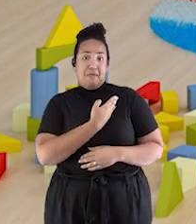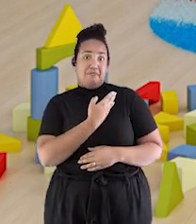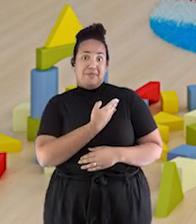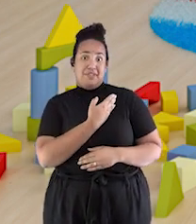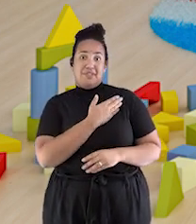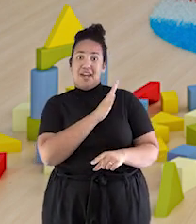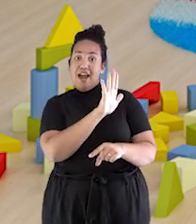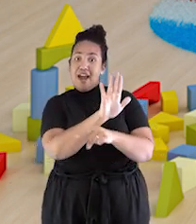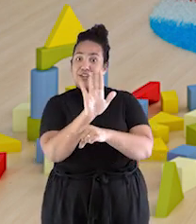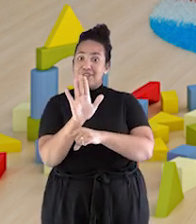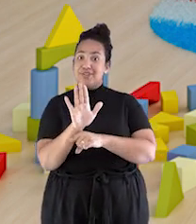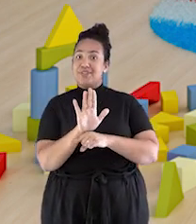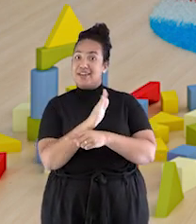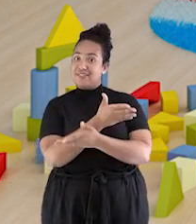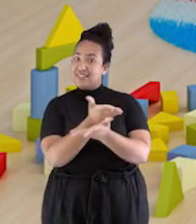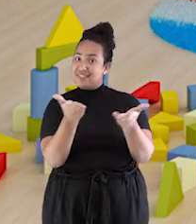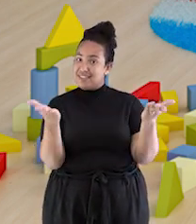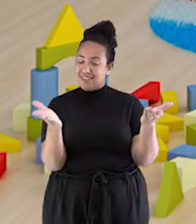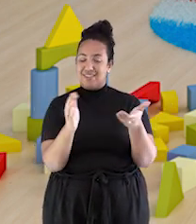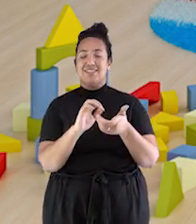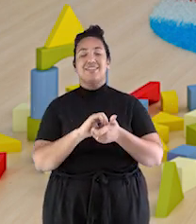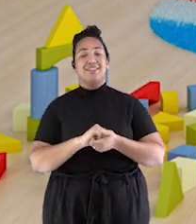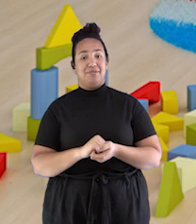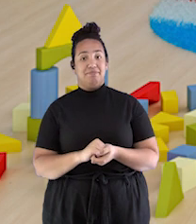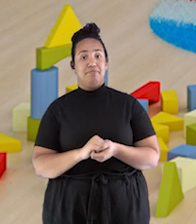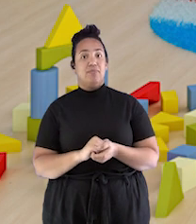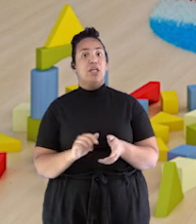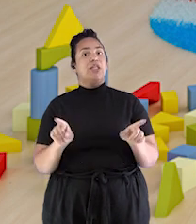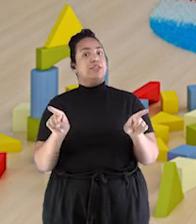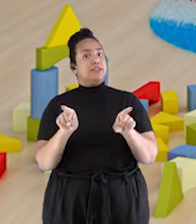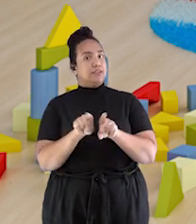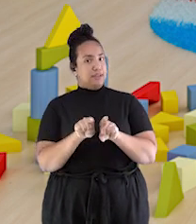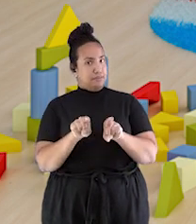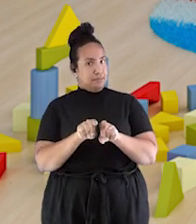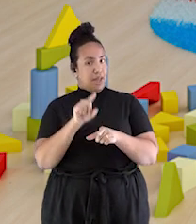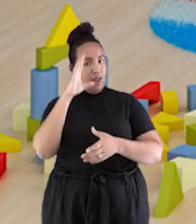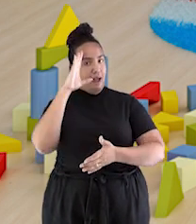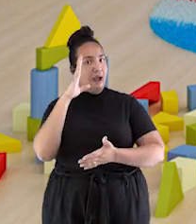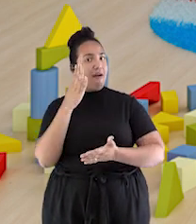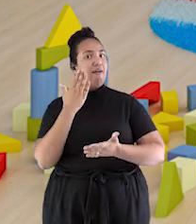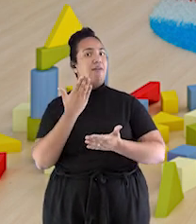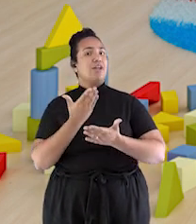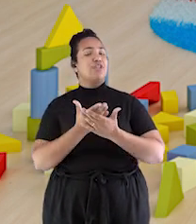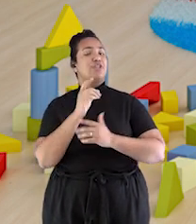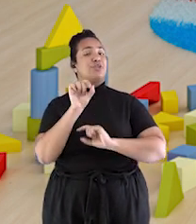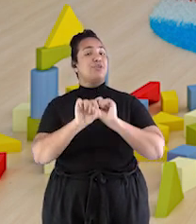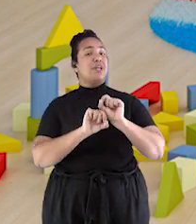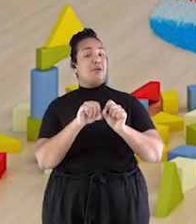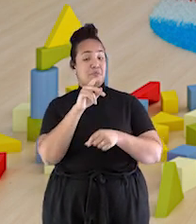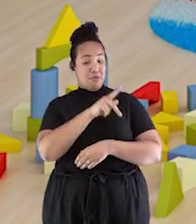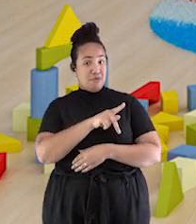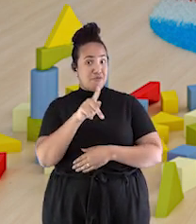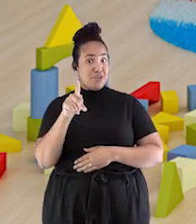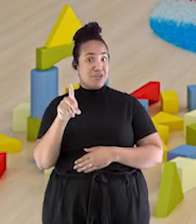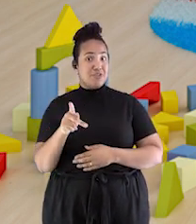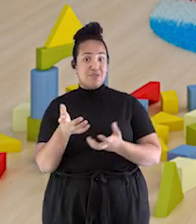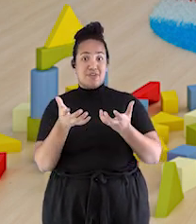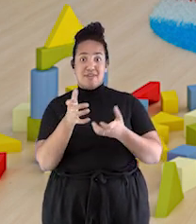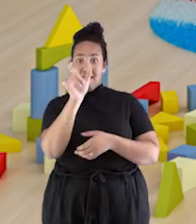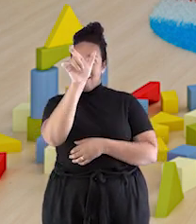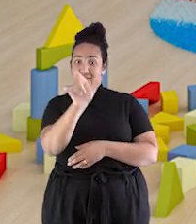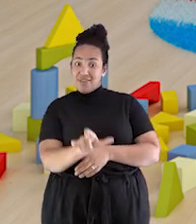ajudar a realizar seus sonhos. E acredite, o professor quer ver você muito bem e